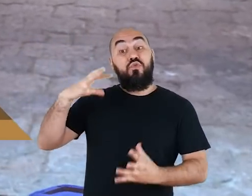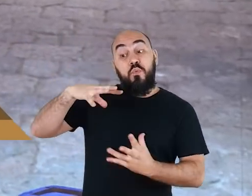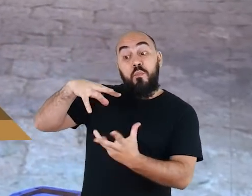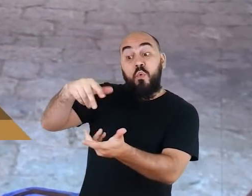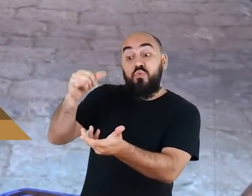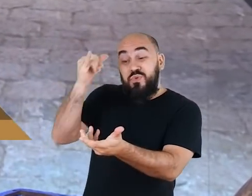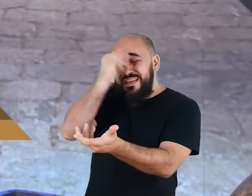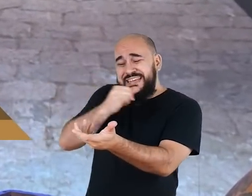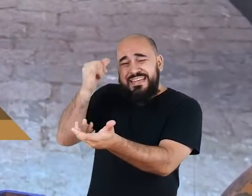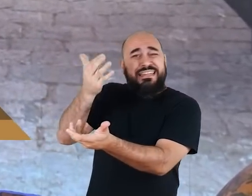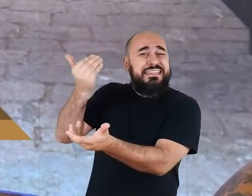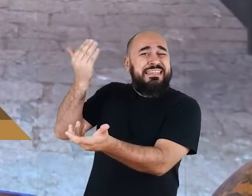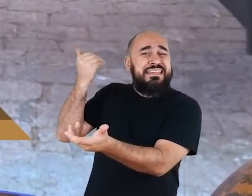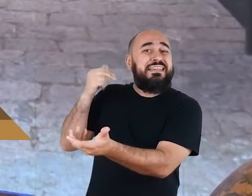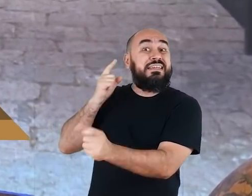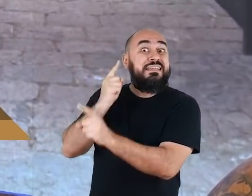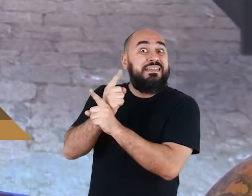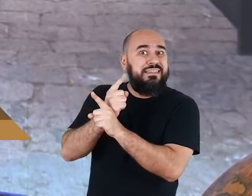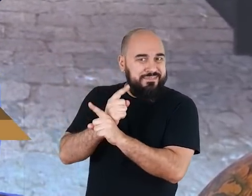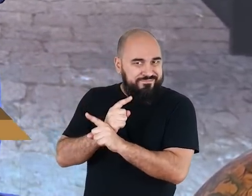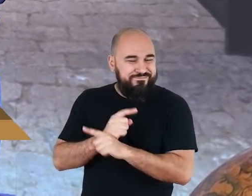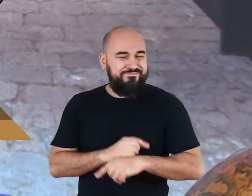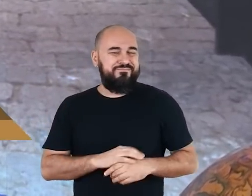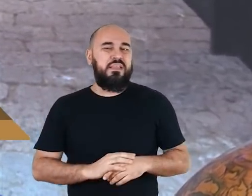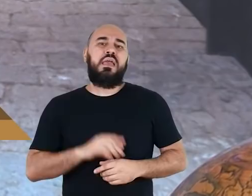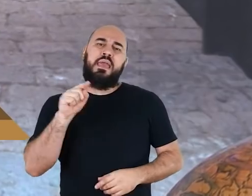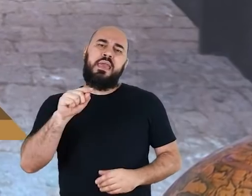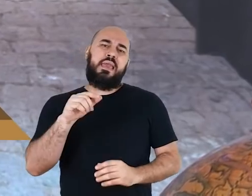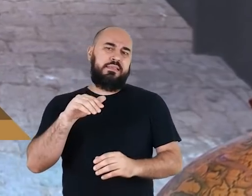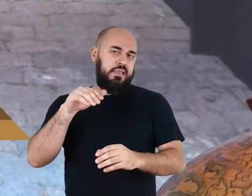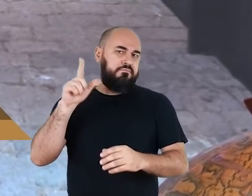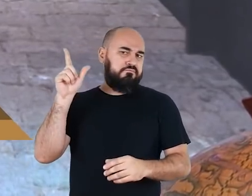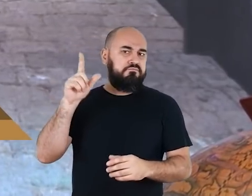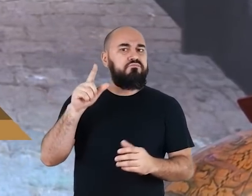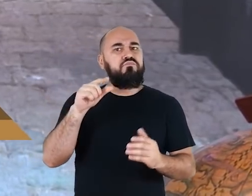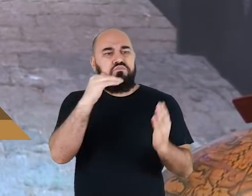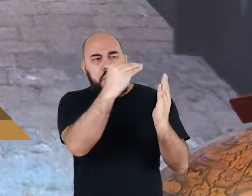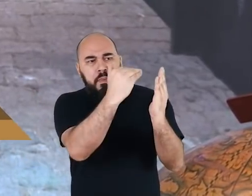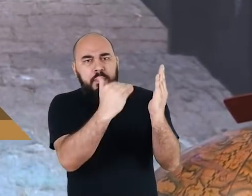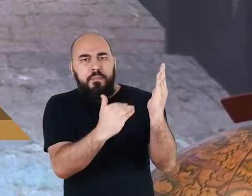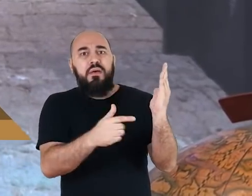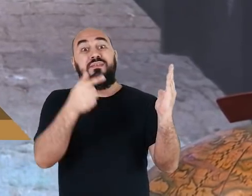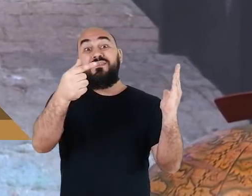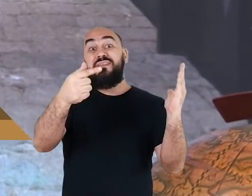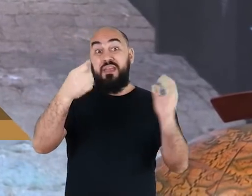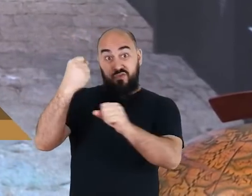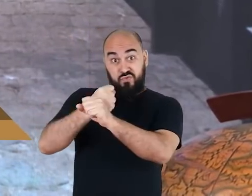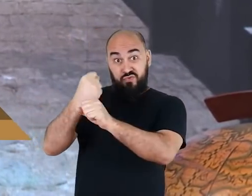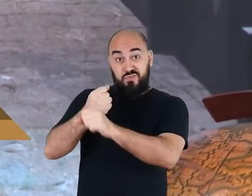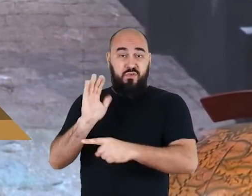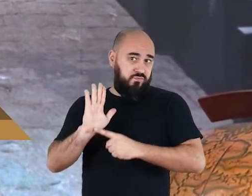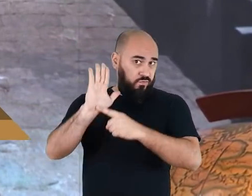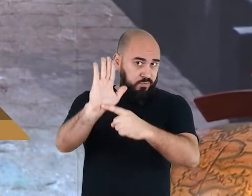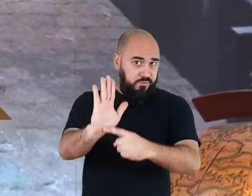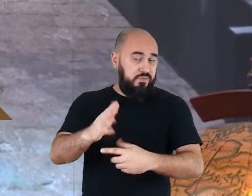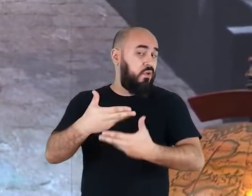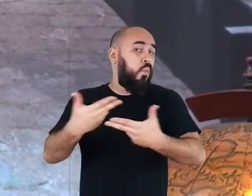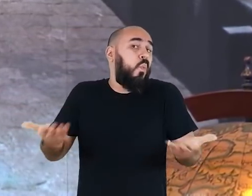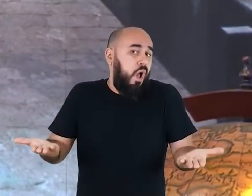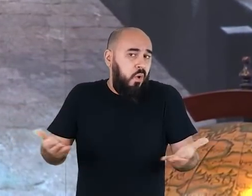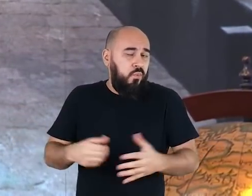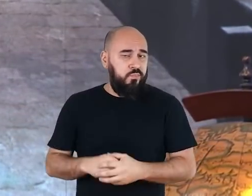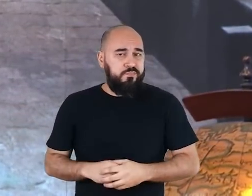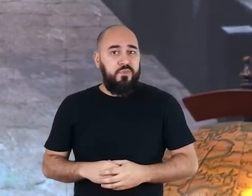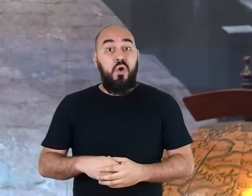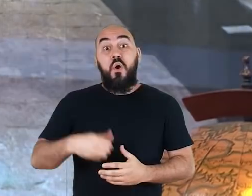onde se saiba, esta eleição ficou conhecida por 7 monumentos que vou apresentar para você quais seriam. O primeiro